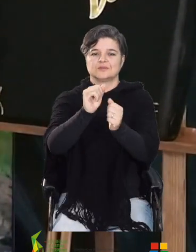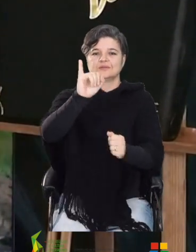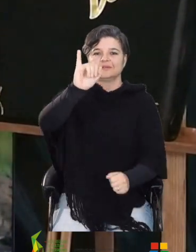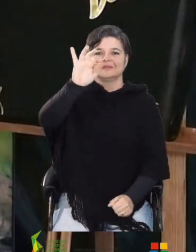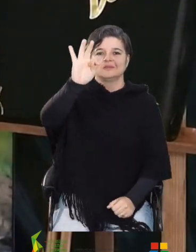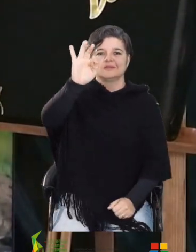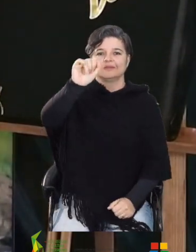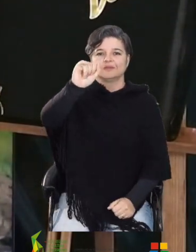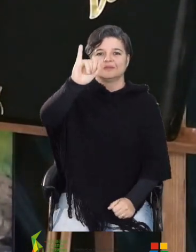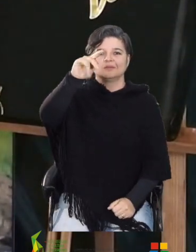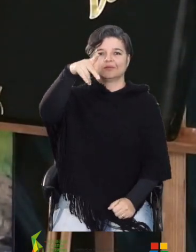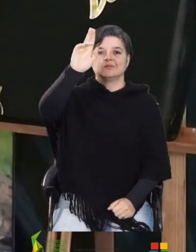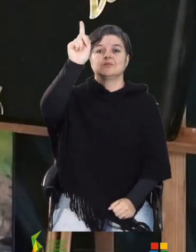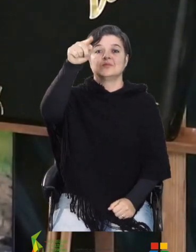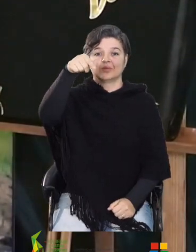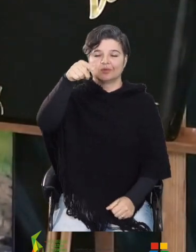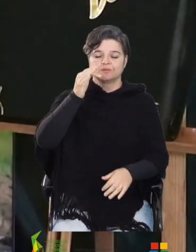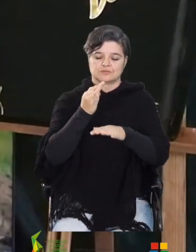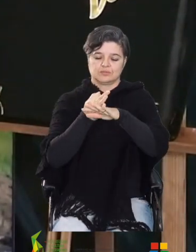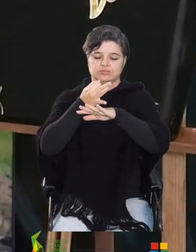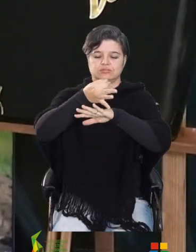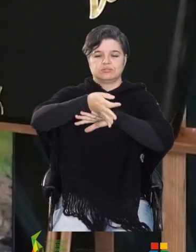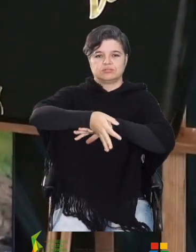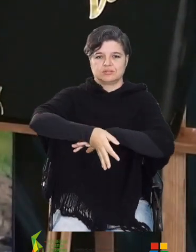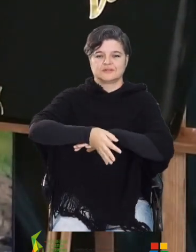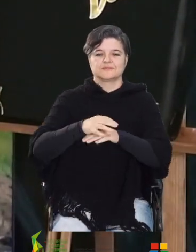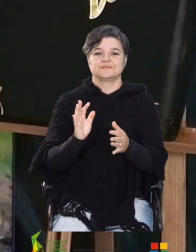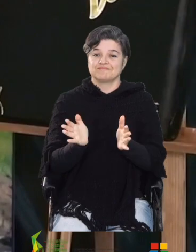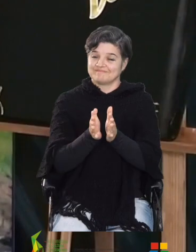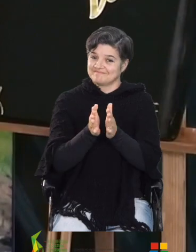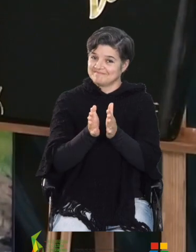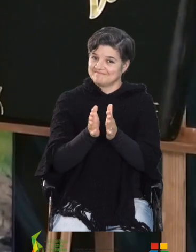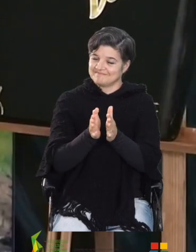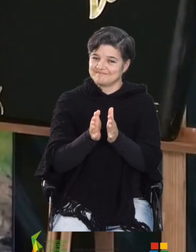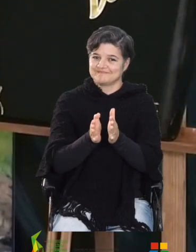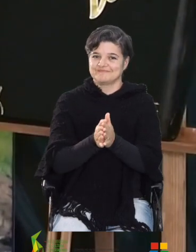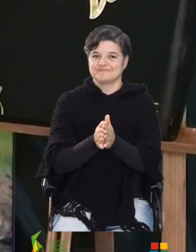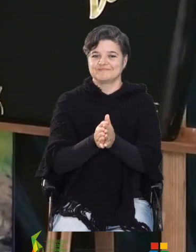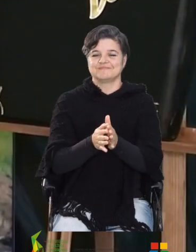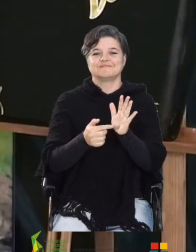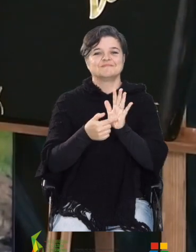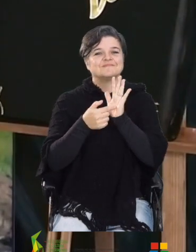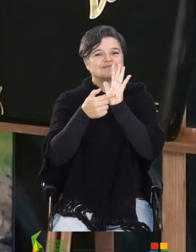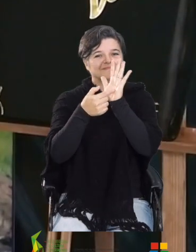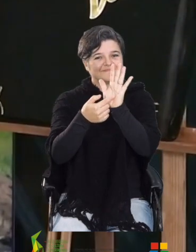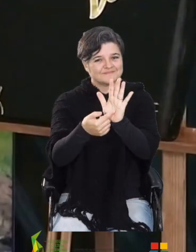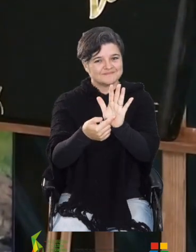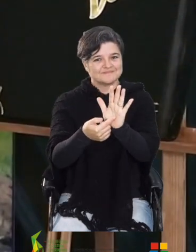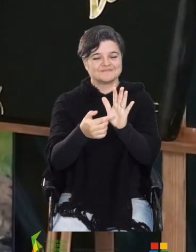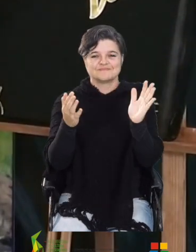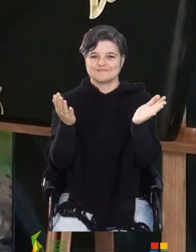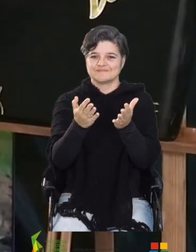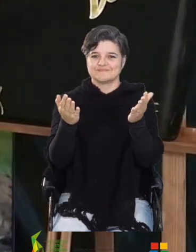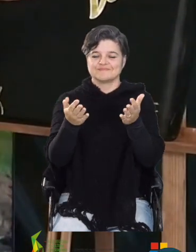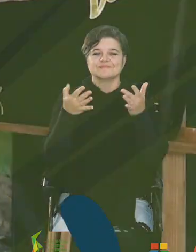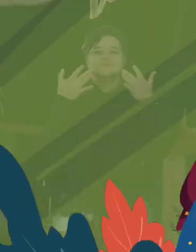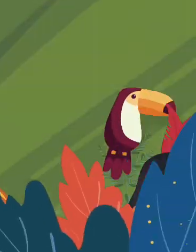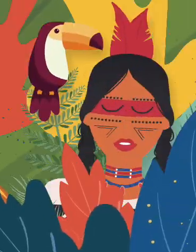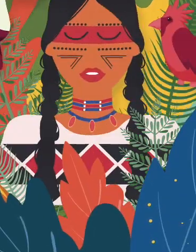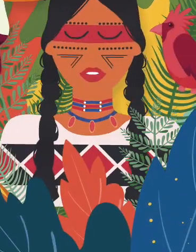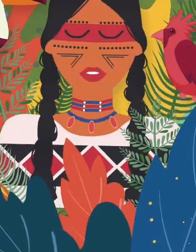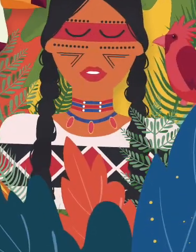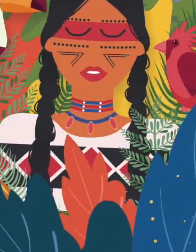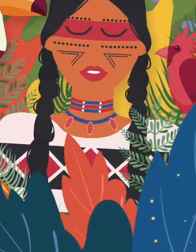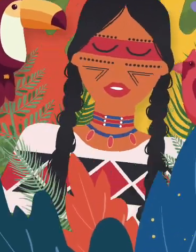itaipu binacional e quero parabenizá-los por essa linda iniciativa para com os